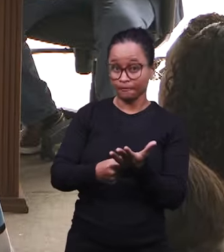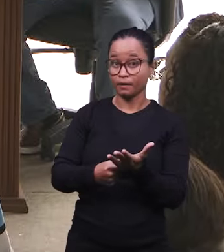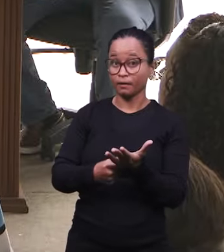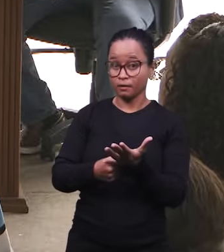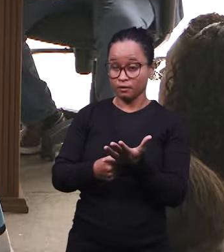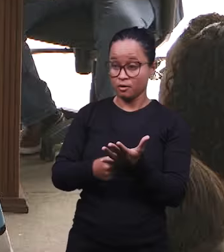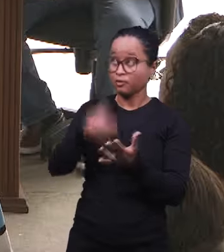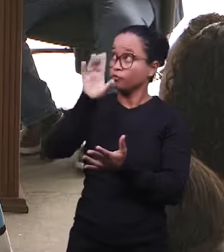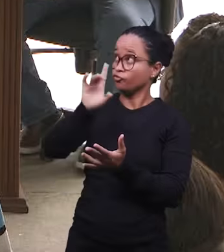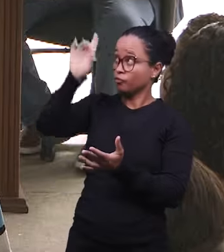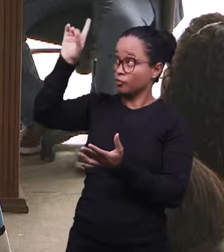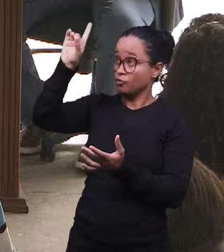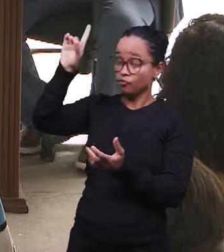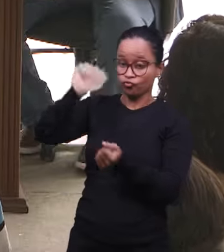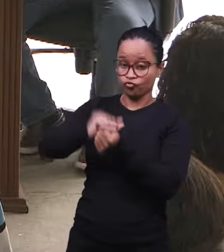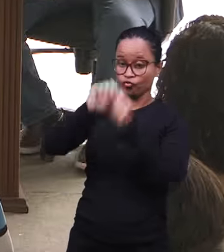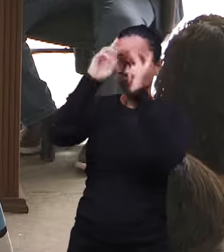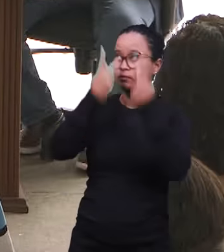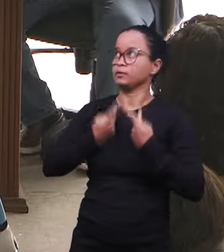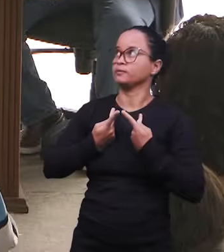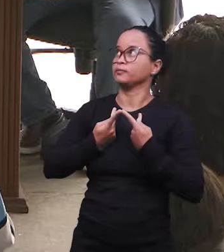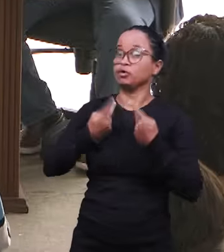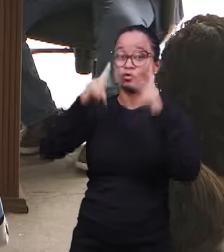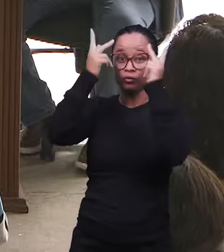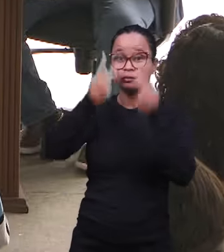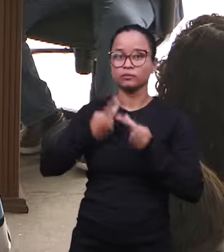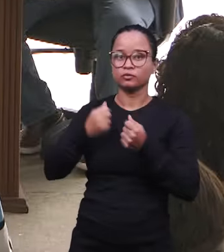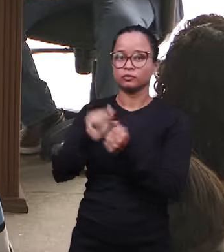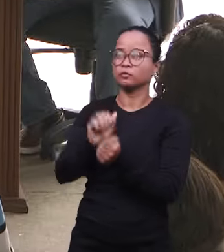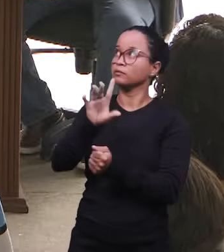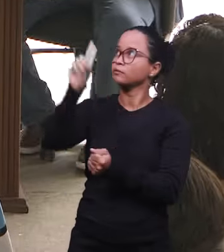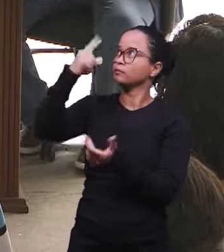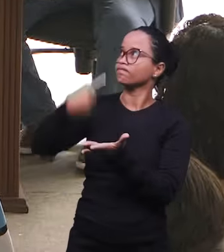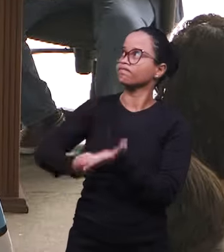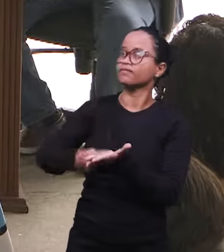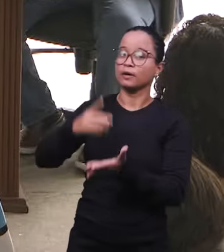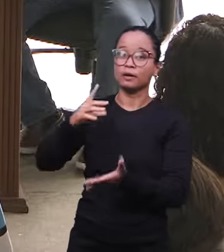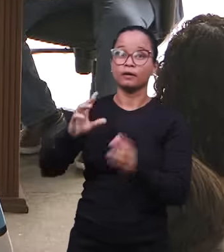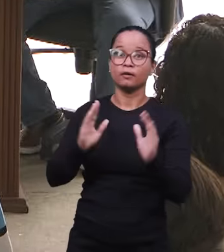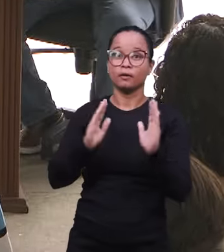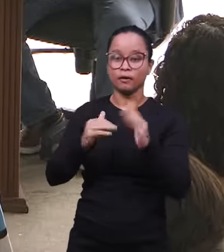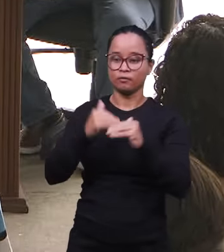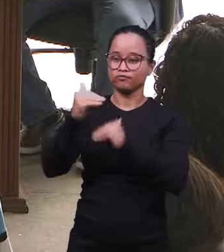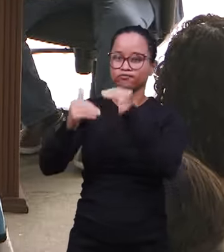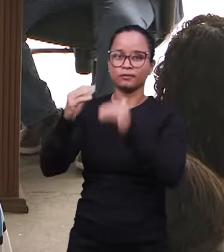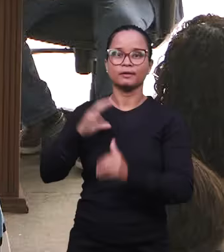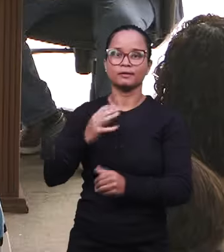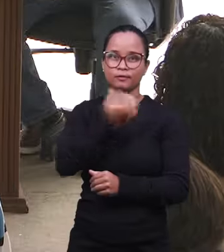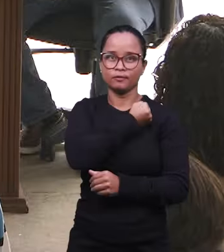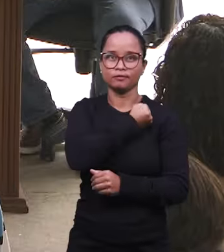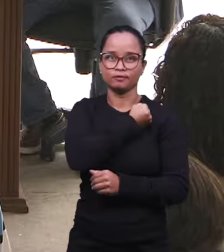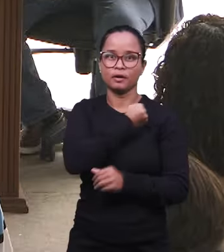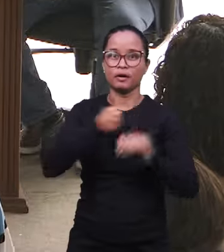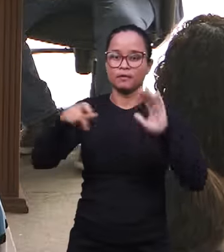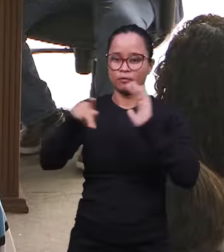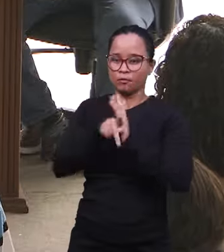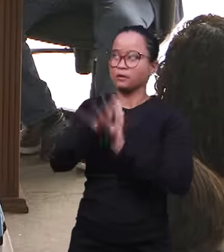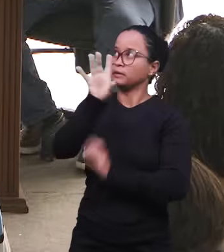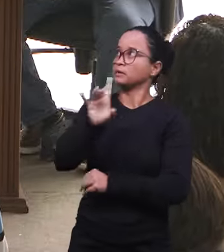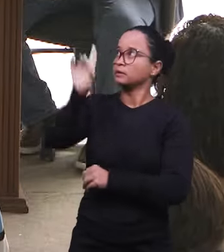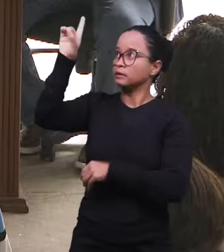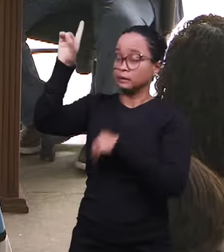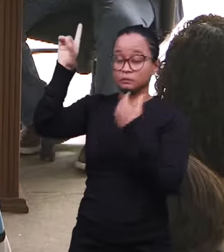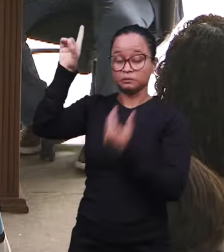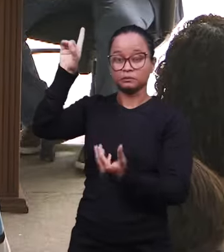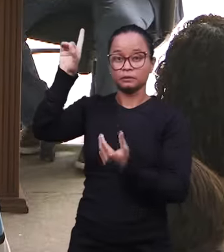com Deus e de Deus para com o homem. Isso se chama o processo de salvação. É uma aliança que ficou estabelecida da parte de